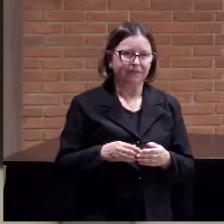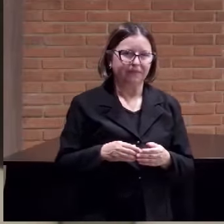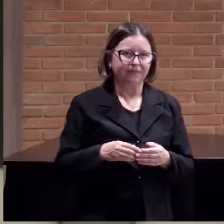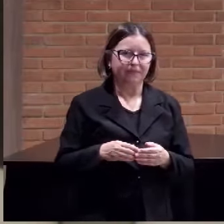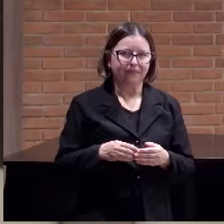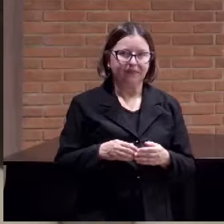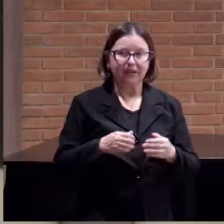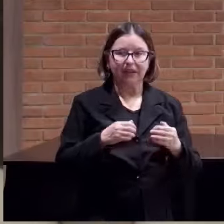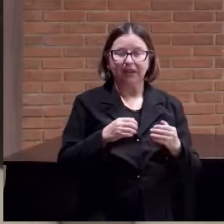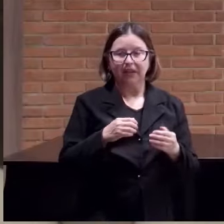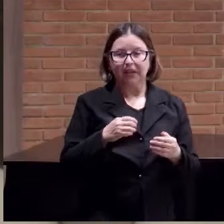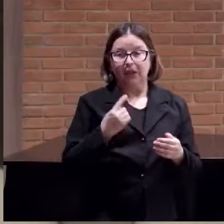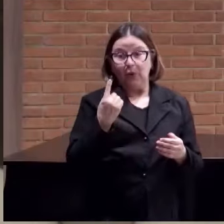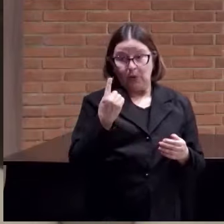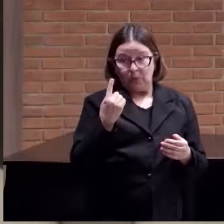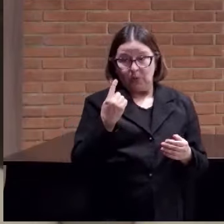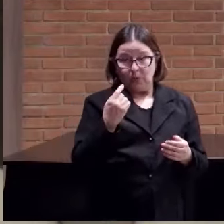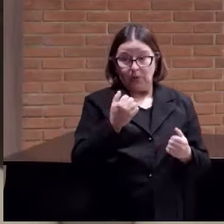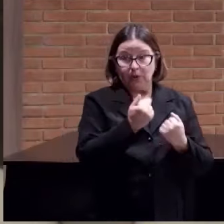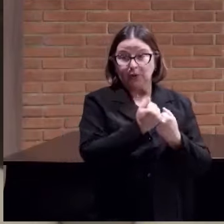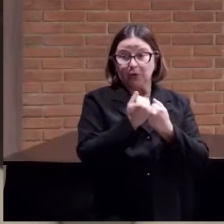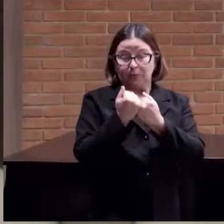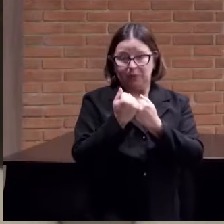substituição de Judas.